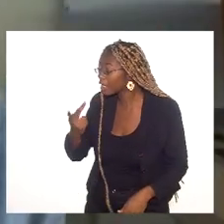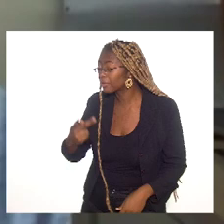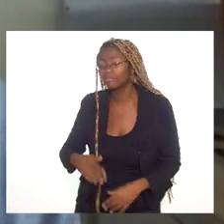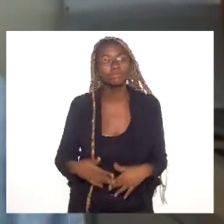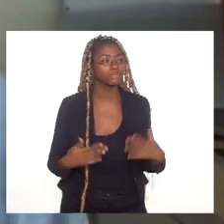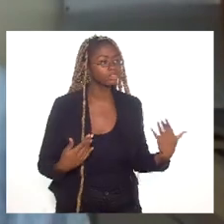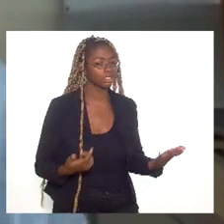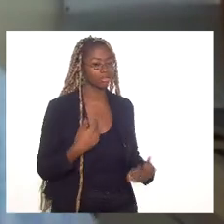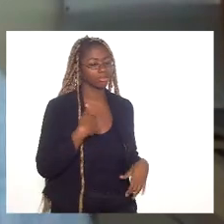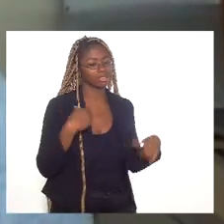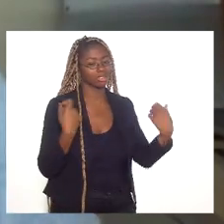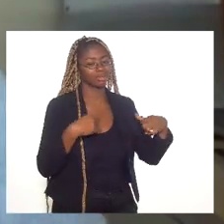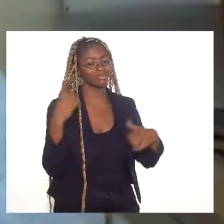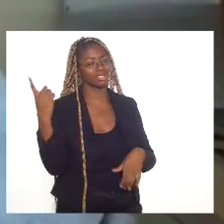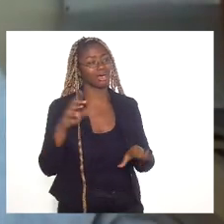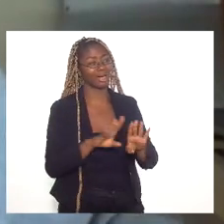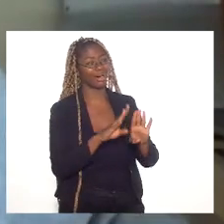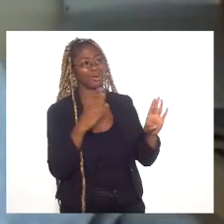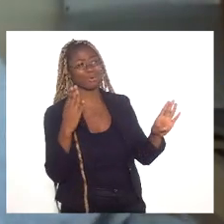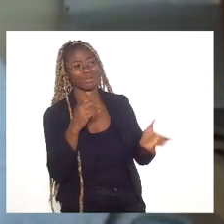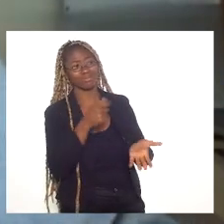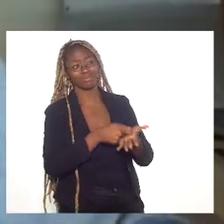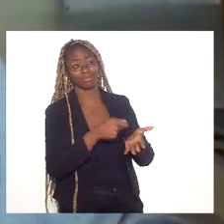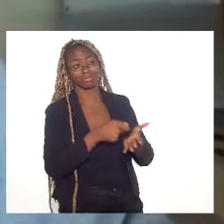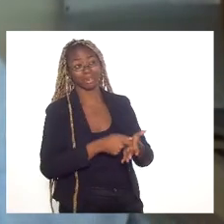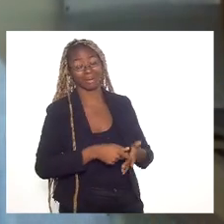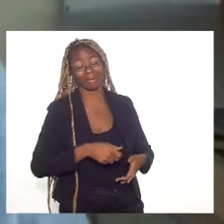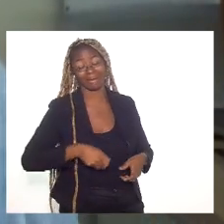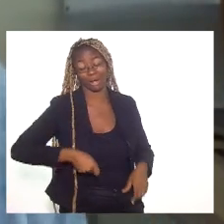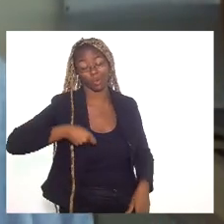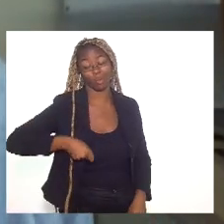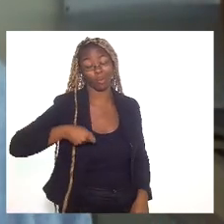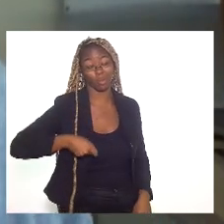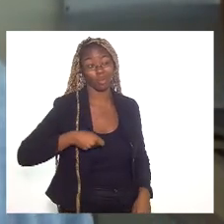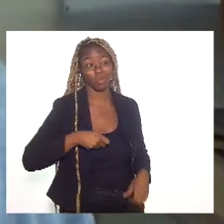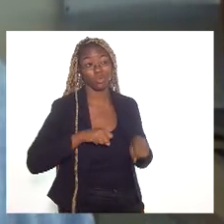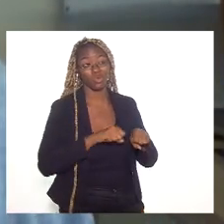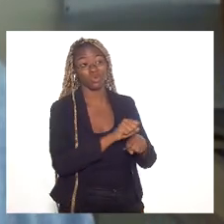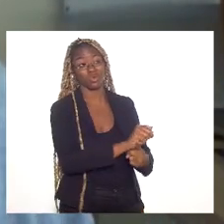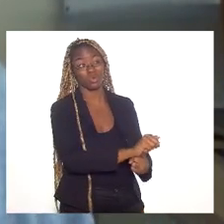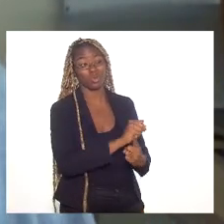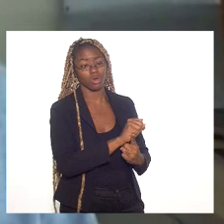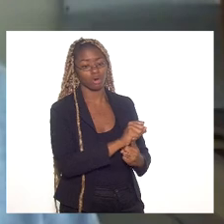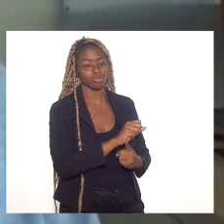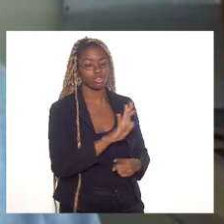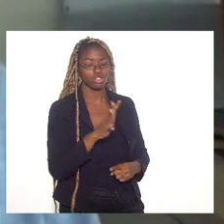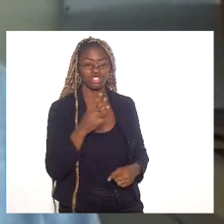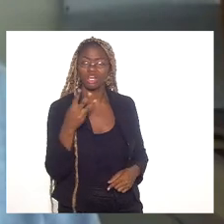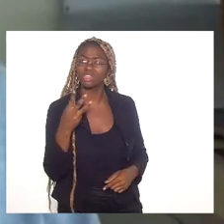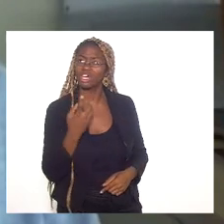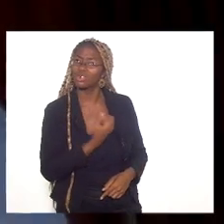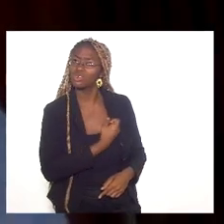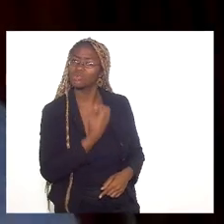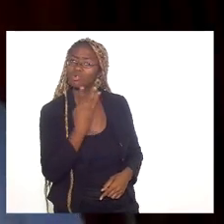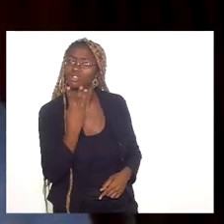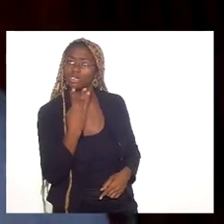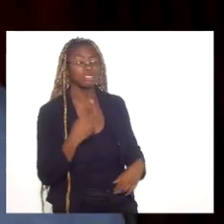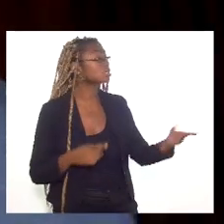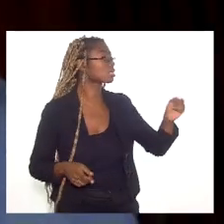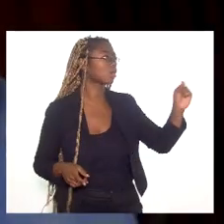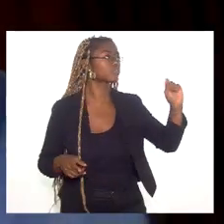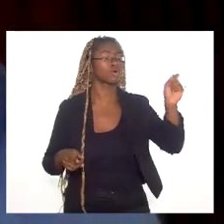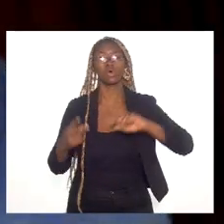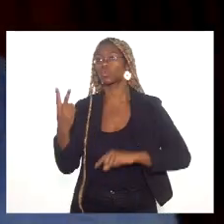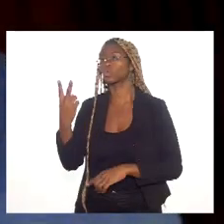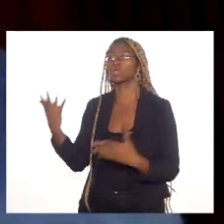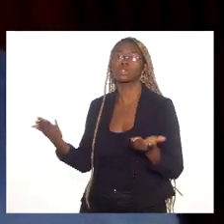É que eu tive que atender a porta e pagar as compras que chegaram. O senhor já chegou no número 3, que eu tenho... Não, número 2 agora. Eu